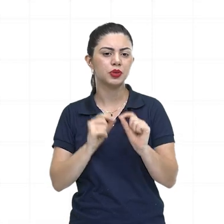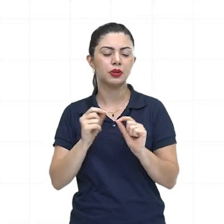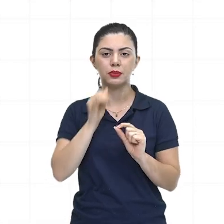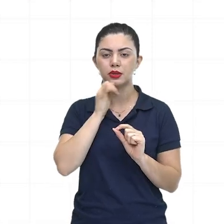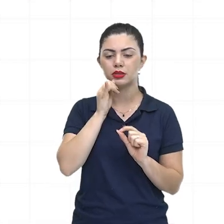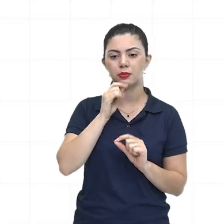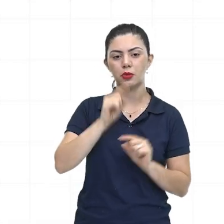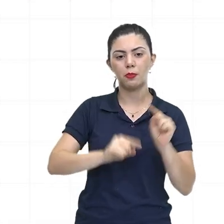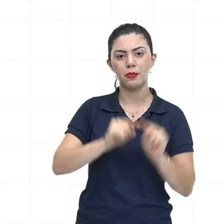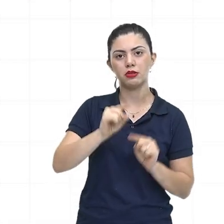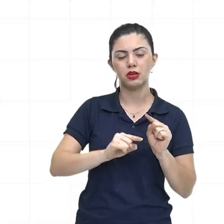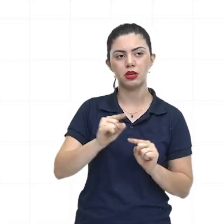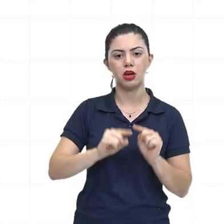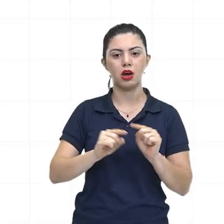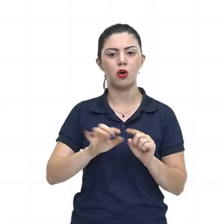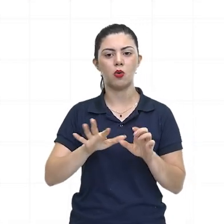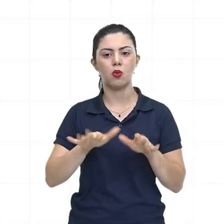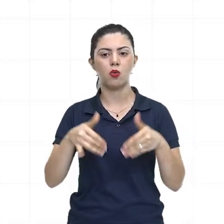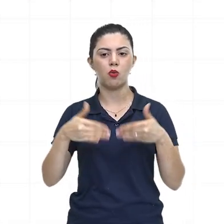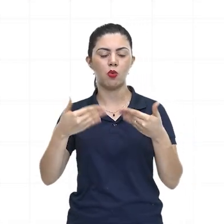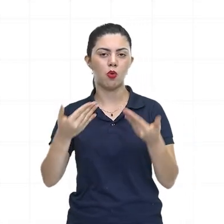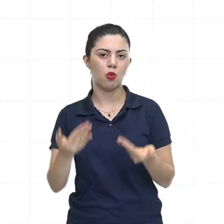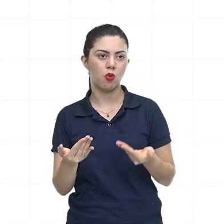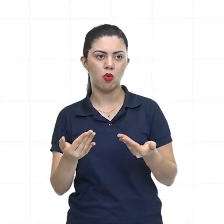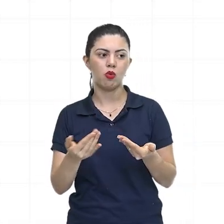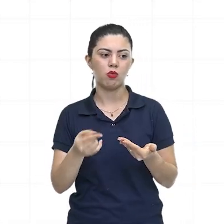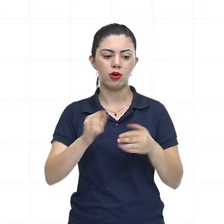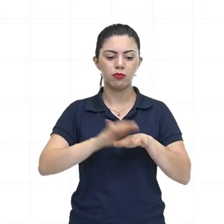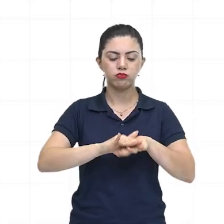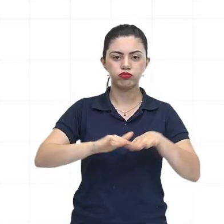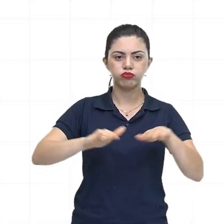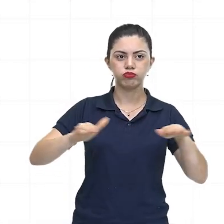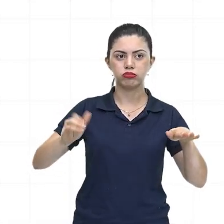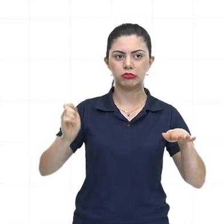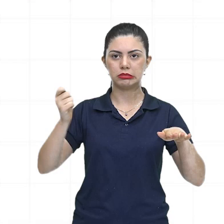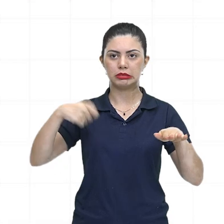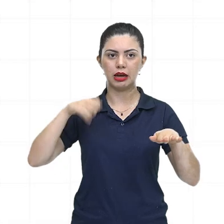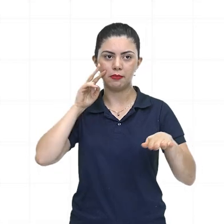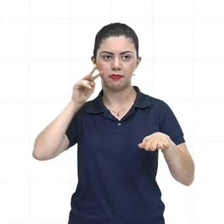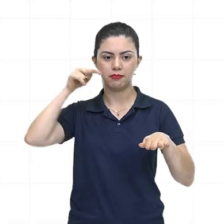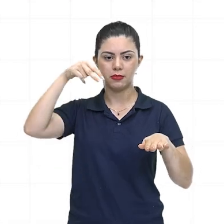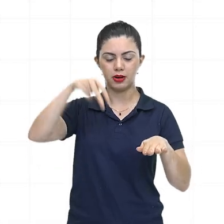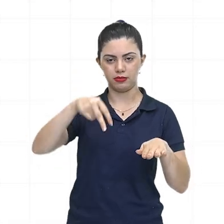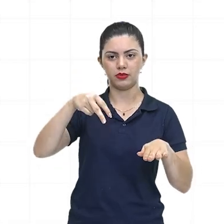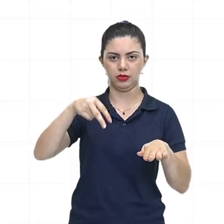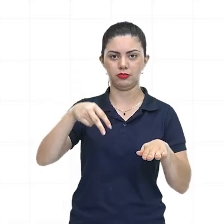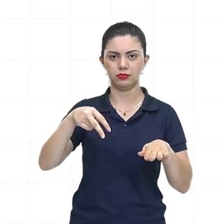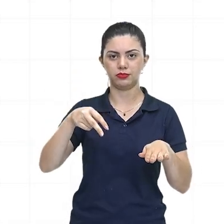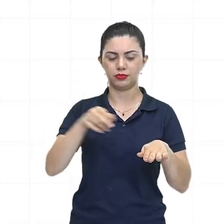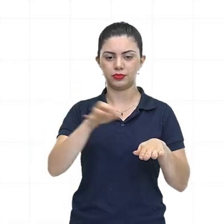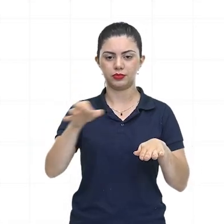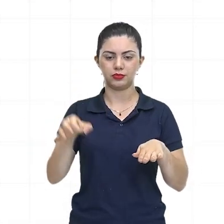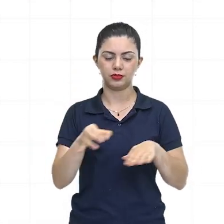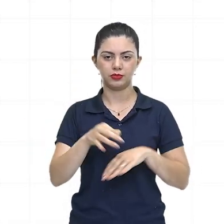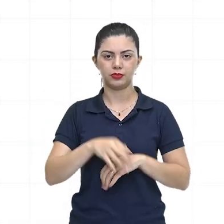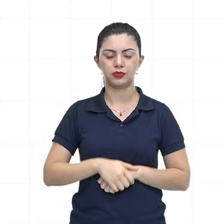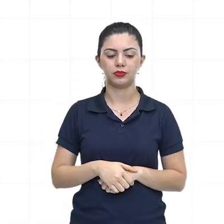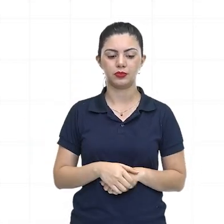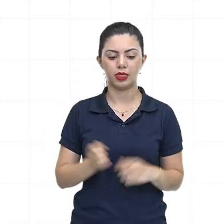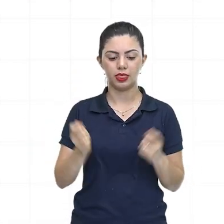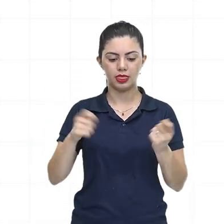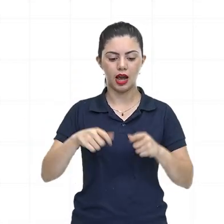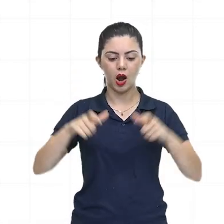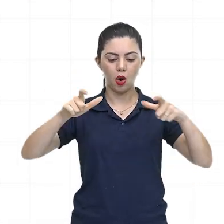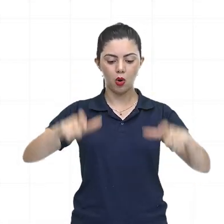determinado objeto plano a partir de um ponto situado acima do mesmo. Ou seja, é como se nós tivéssemos uma visão